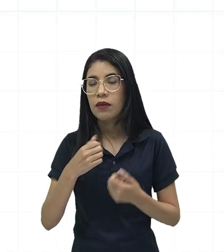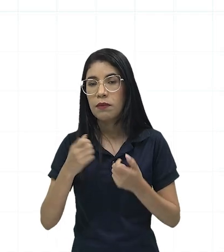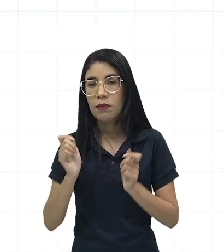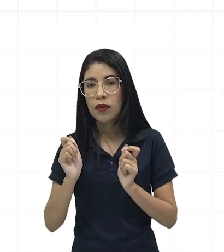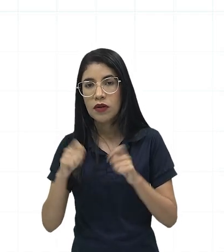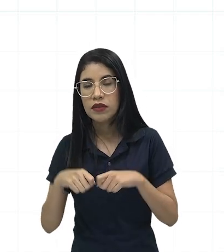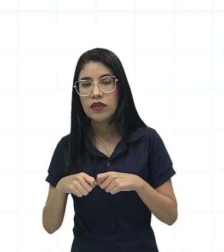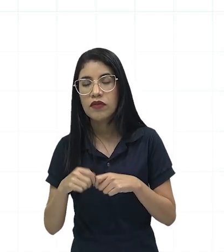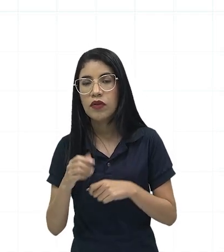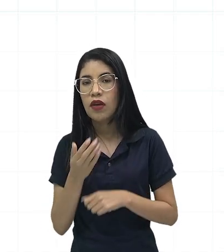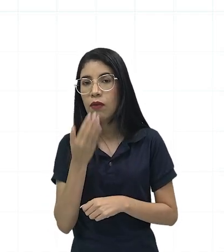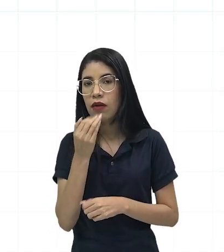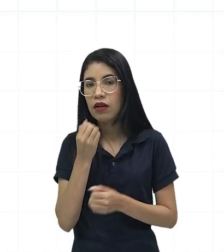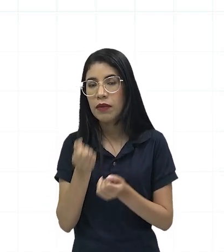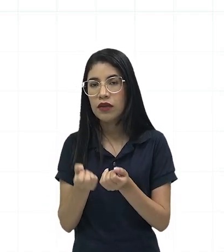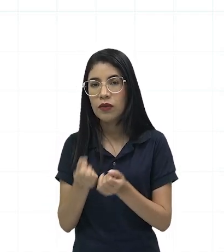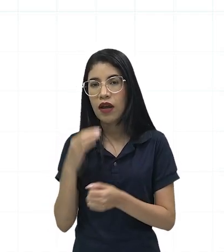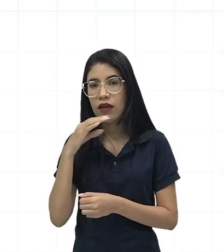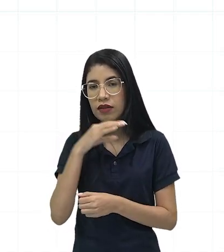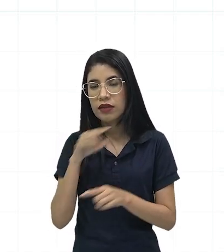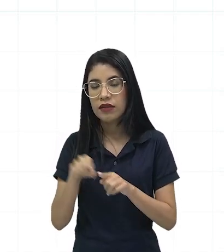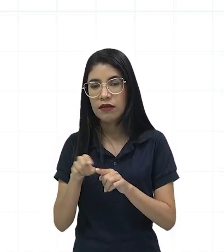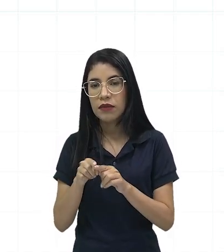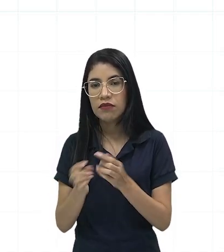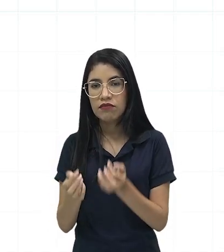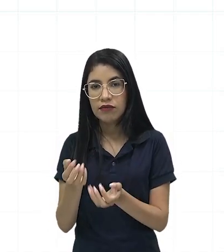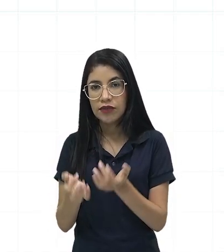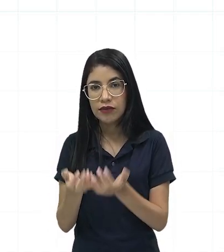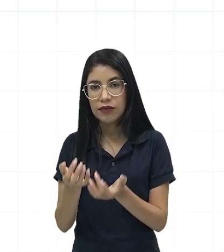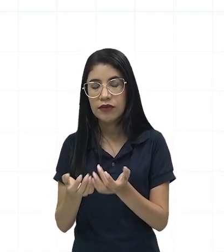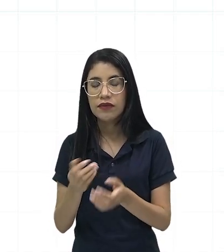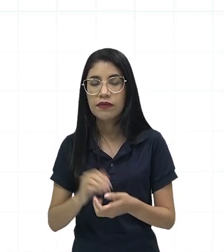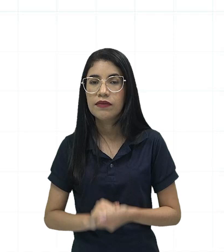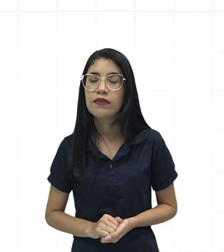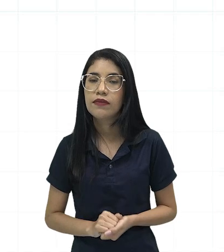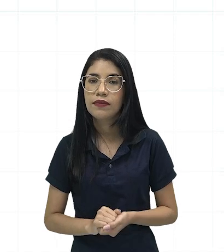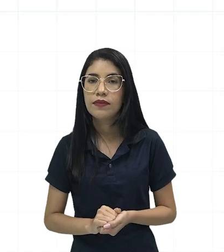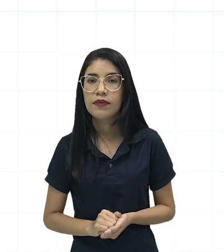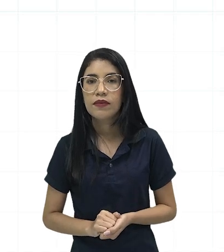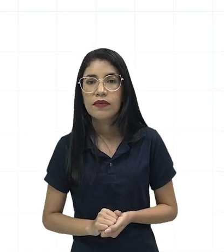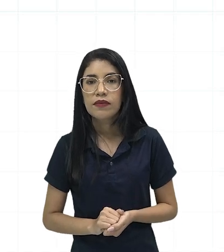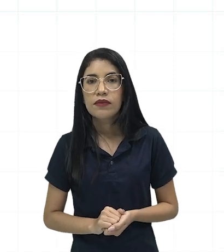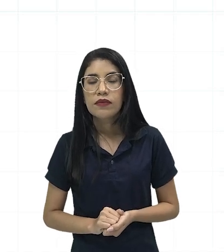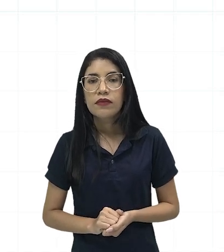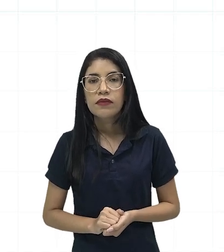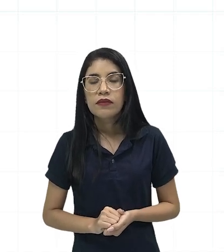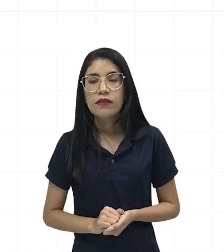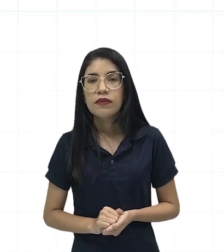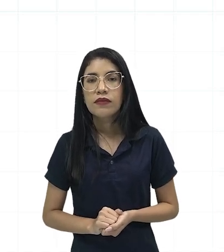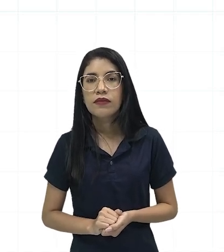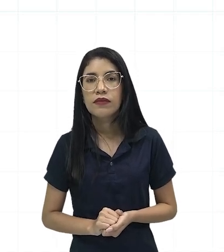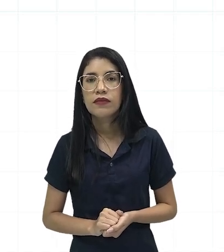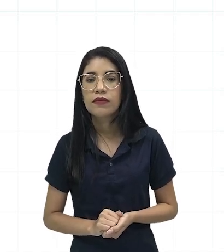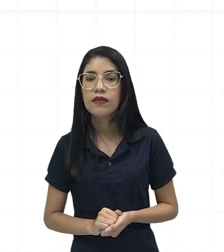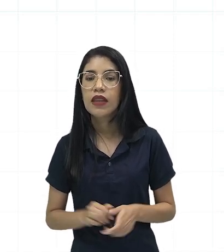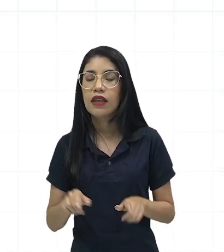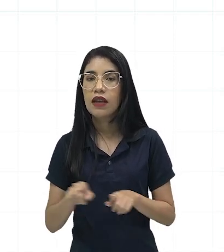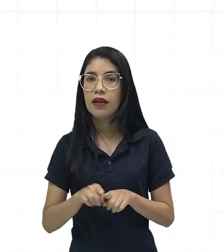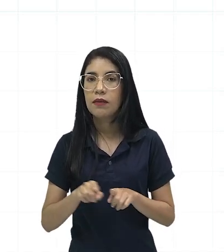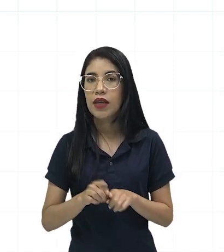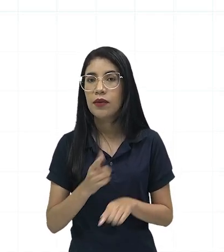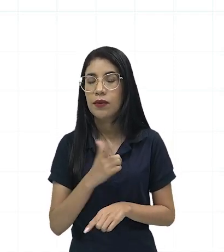para aquecer os nossos alimentos que a gente colocar lá dentro do forno, certo? E também